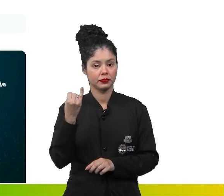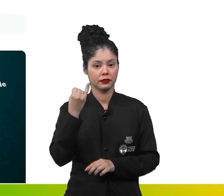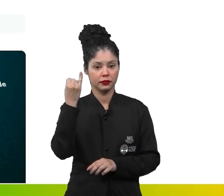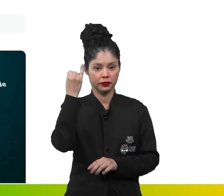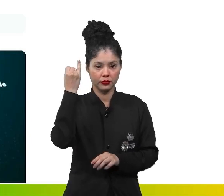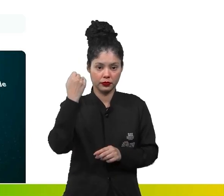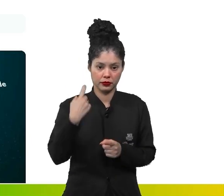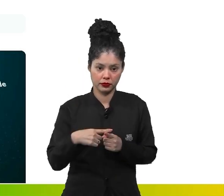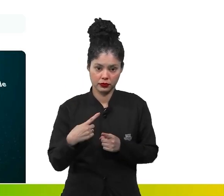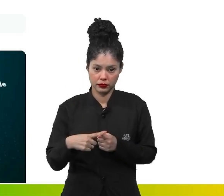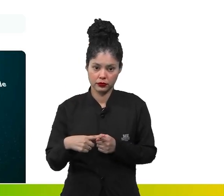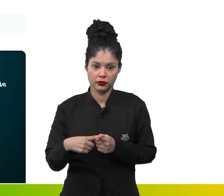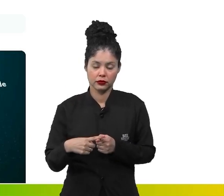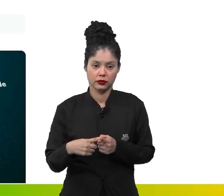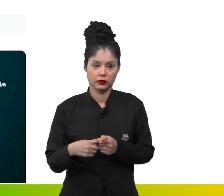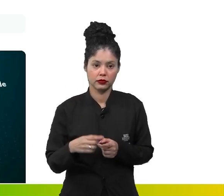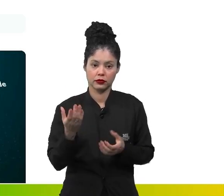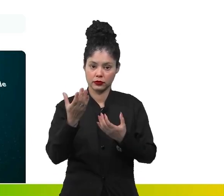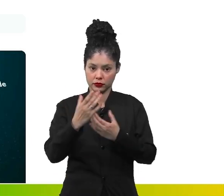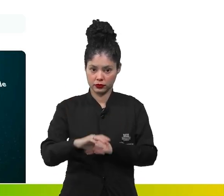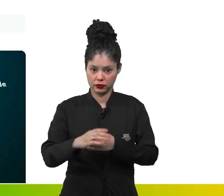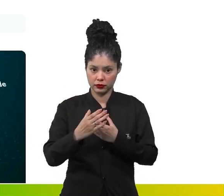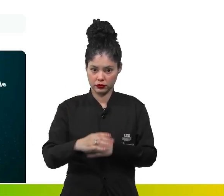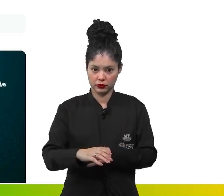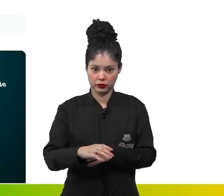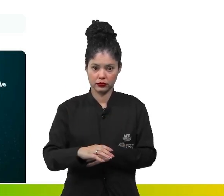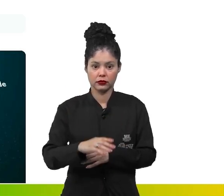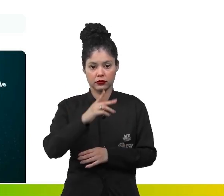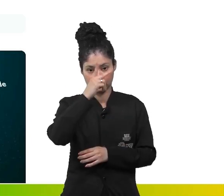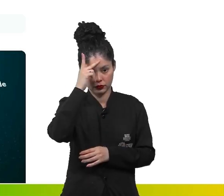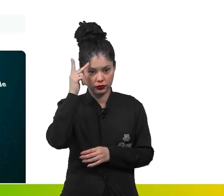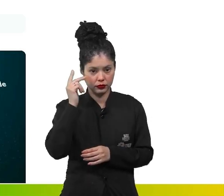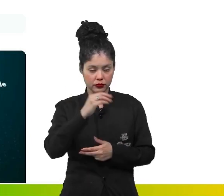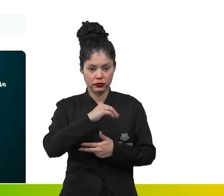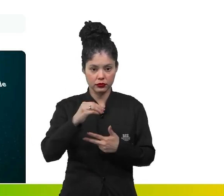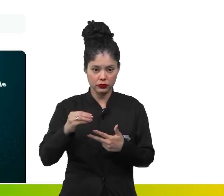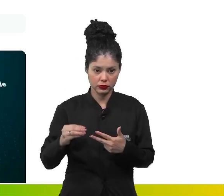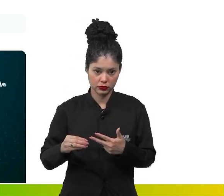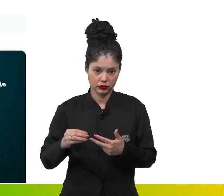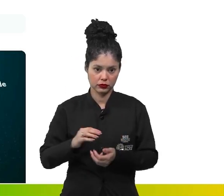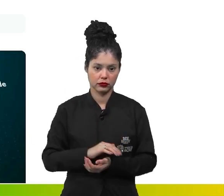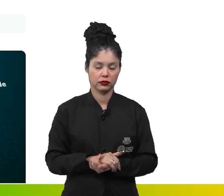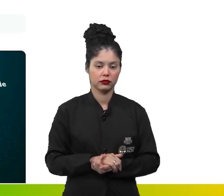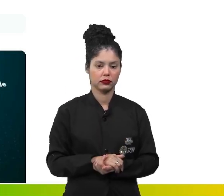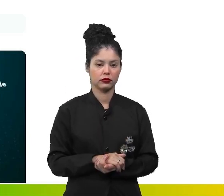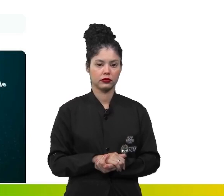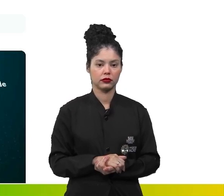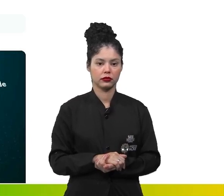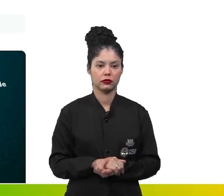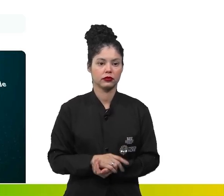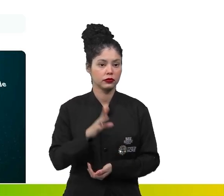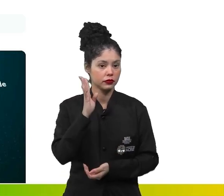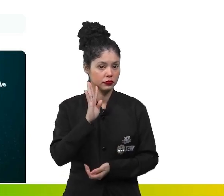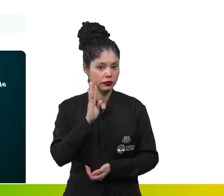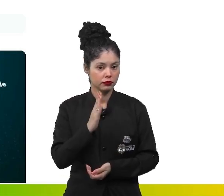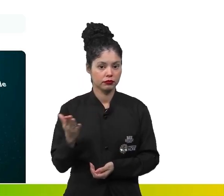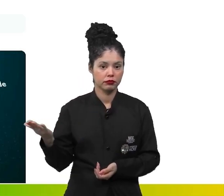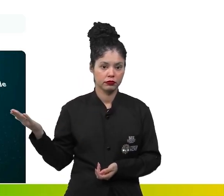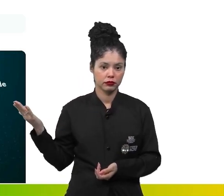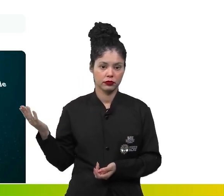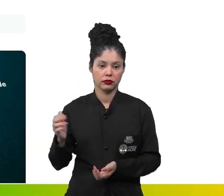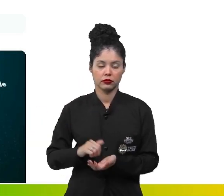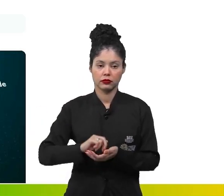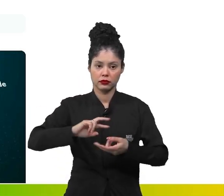interessante, principalmente para os concurseiros e para o pessoal que vai prestar o Enem. Então, olha que interessante,